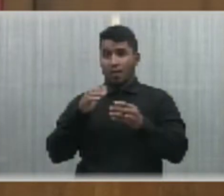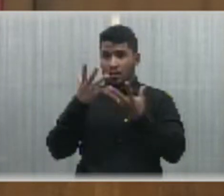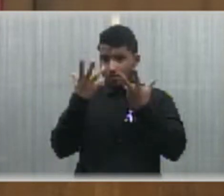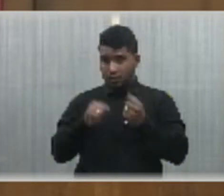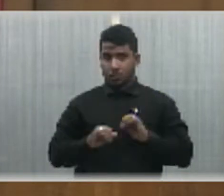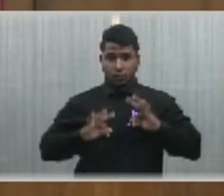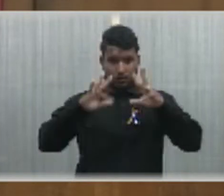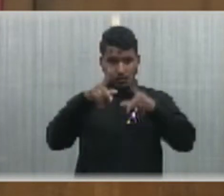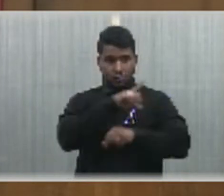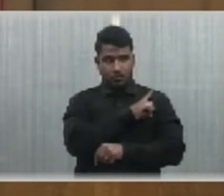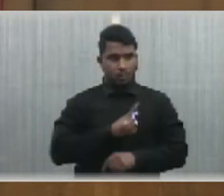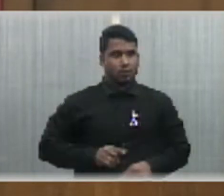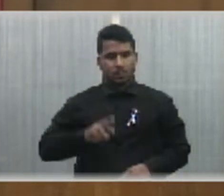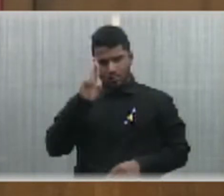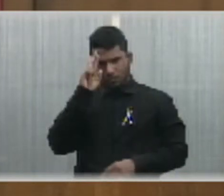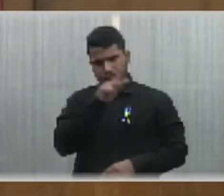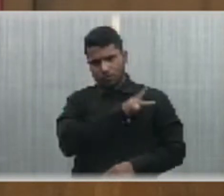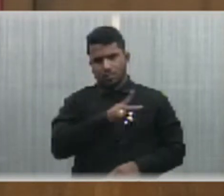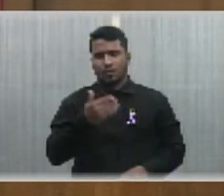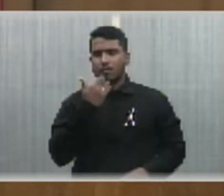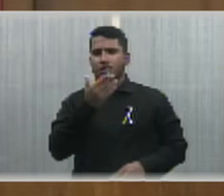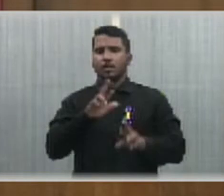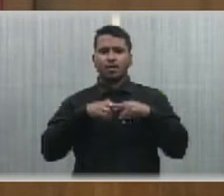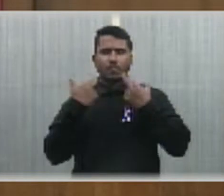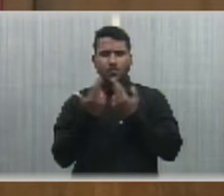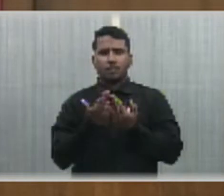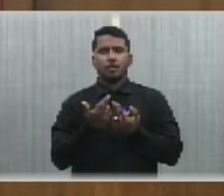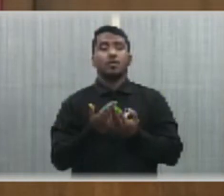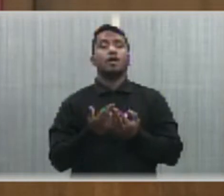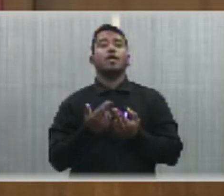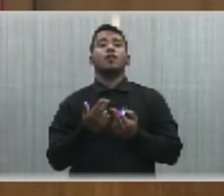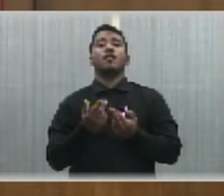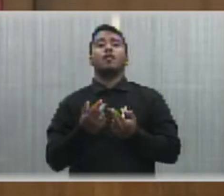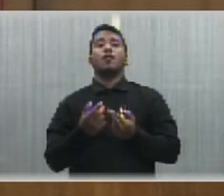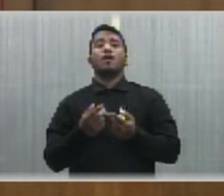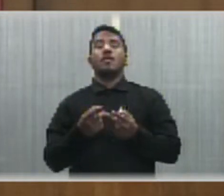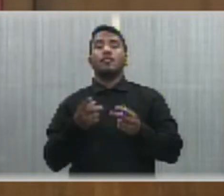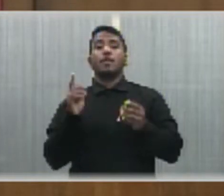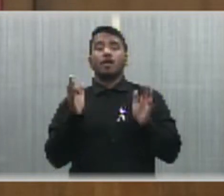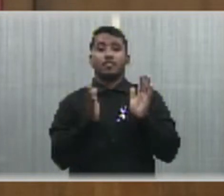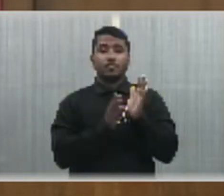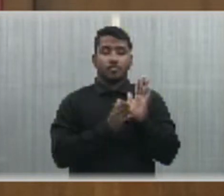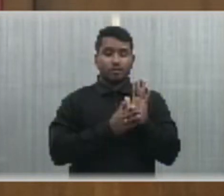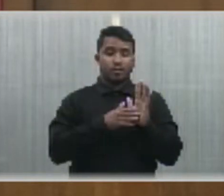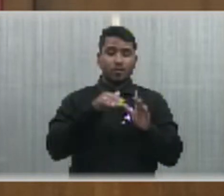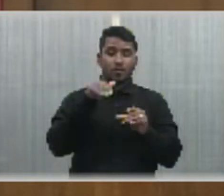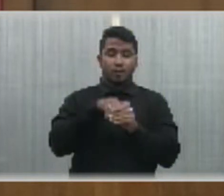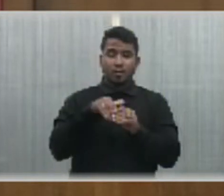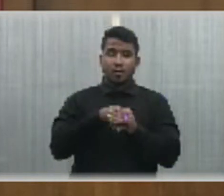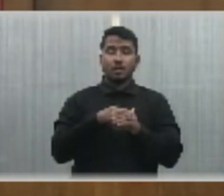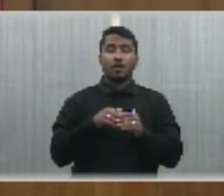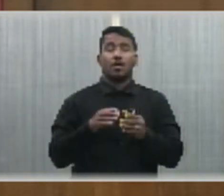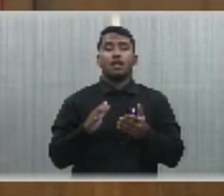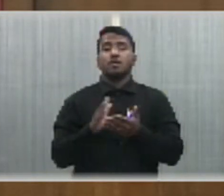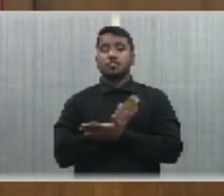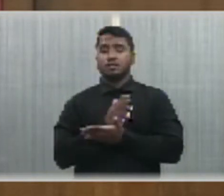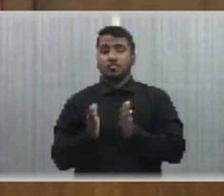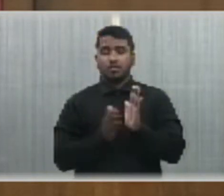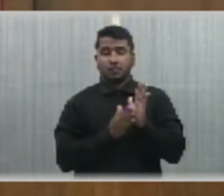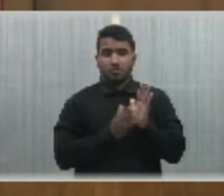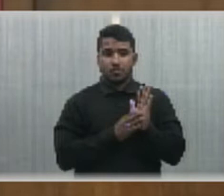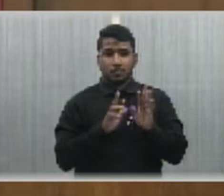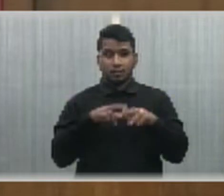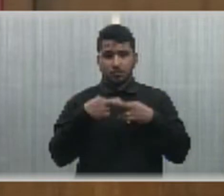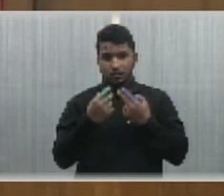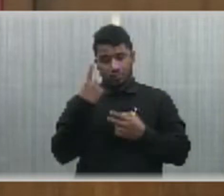senhor presidente convocou uma sessão extraordinária para apreciar matérias constantes na ordem do dia,